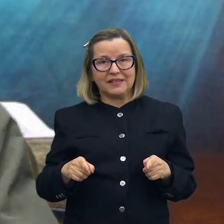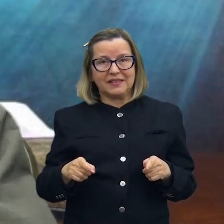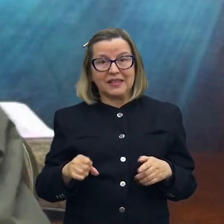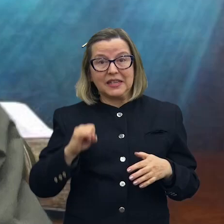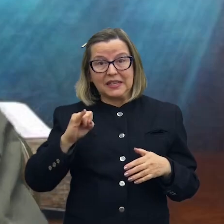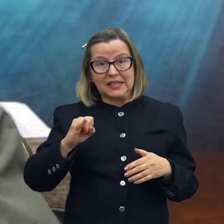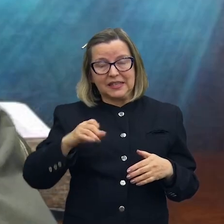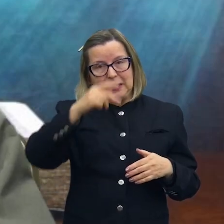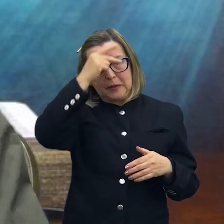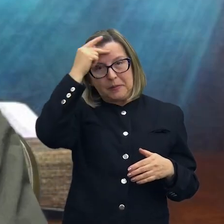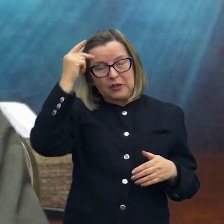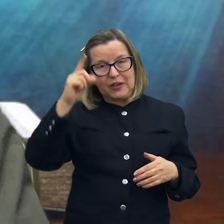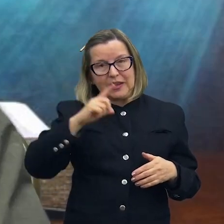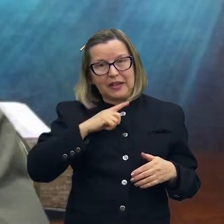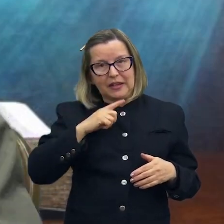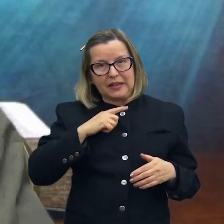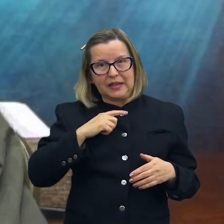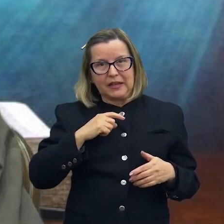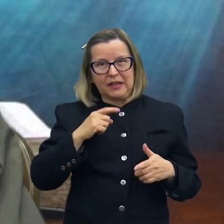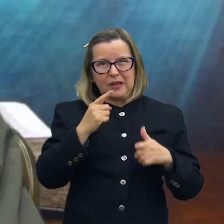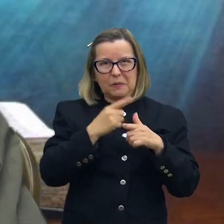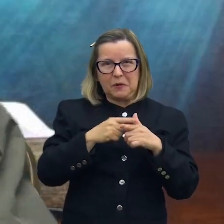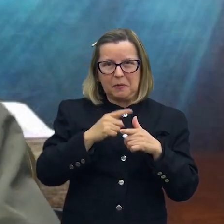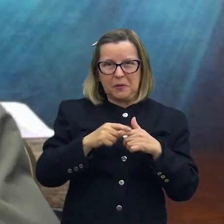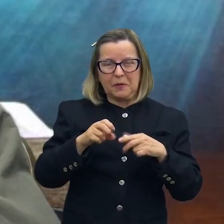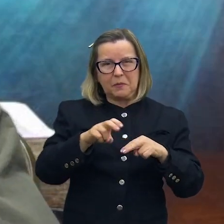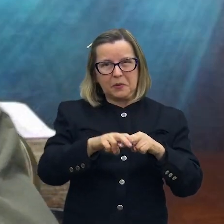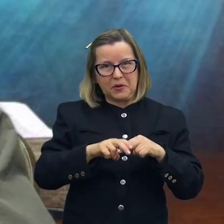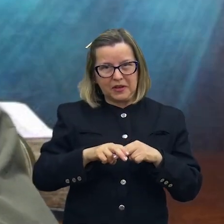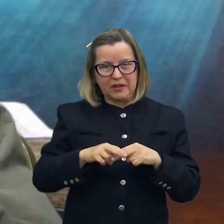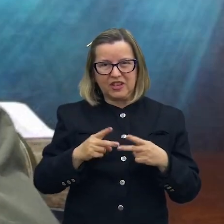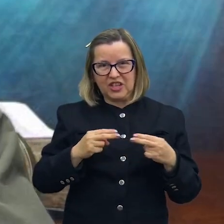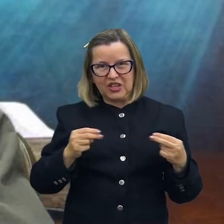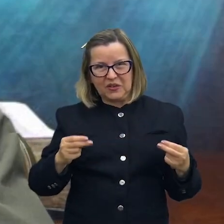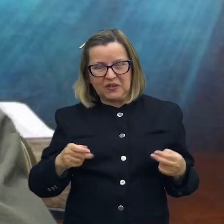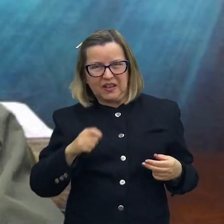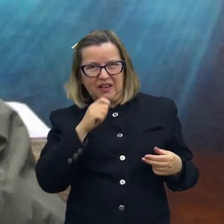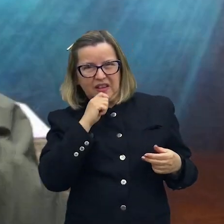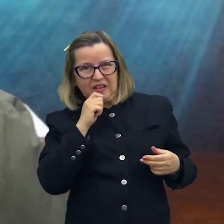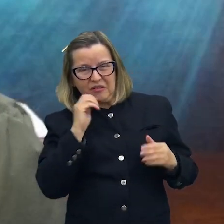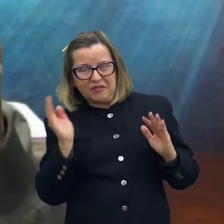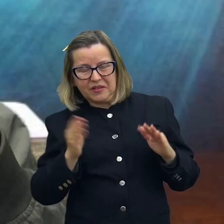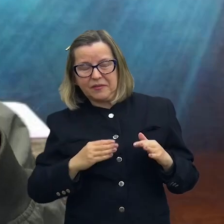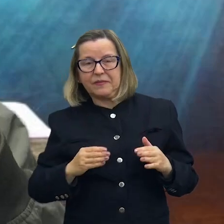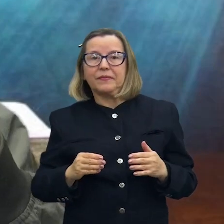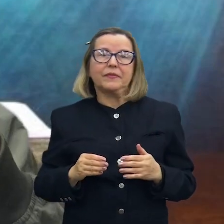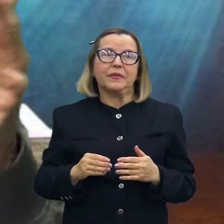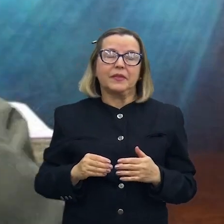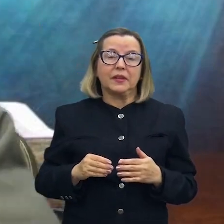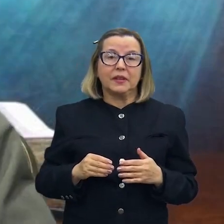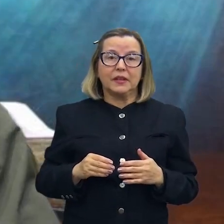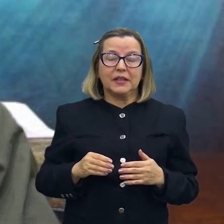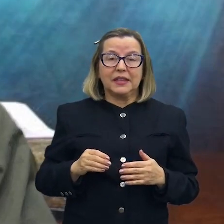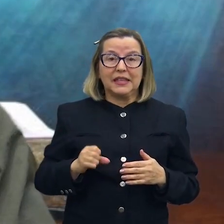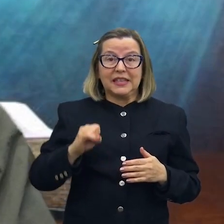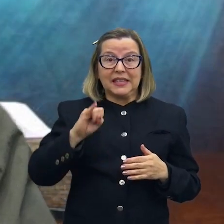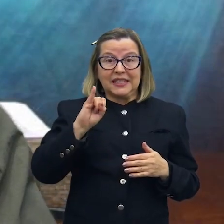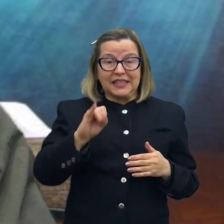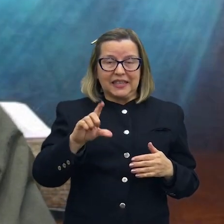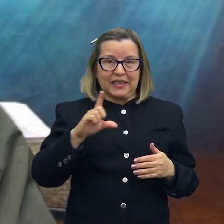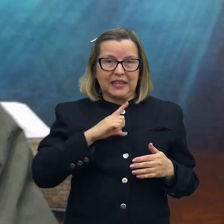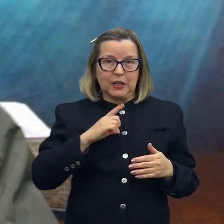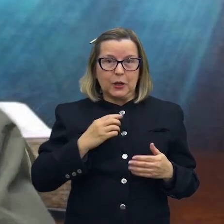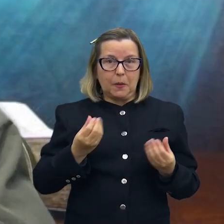estar numa situação difícil por coisas supérfluas. Joelmir Betting diz o seguinte, onde tem muito supérfluo, não tem para o